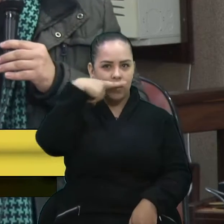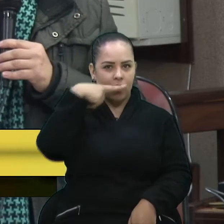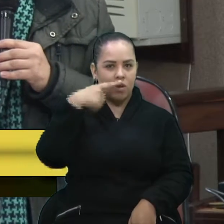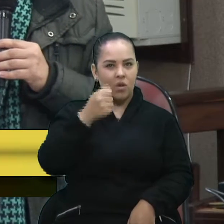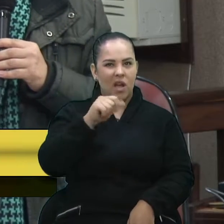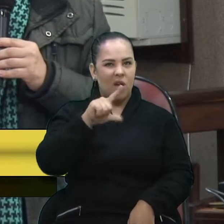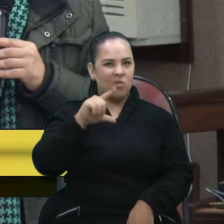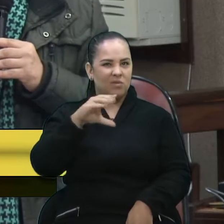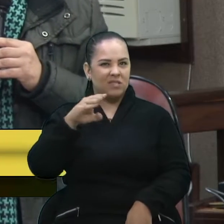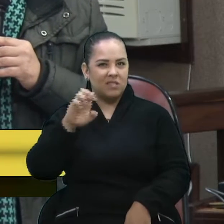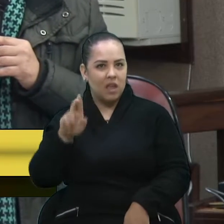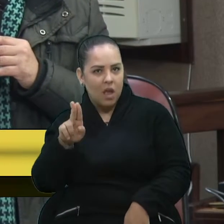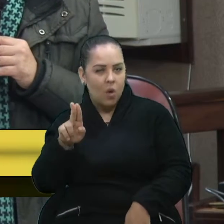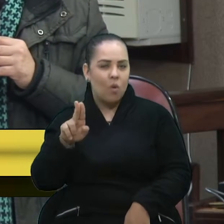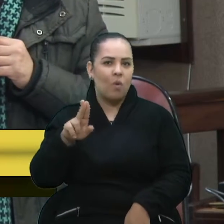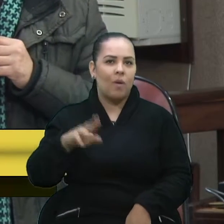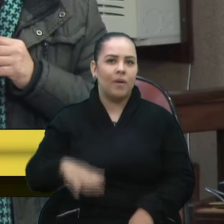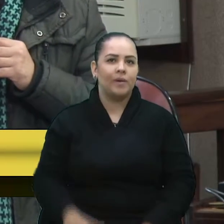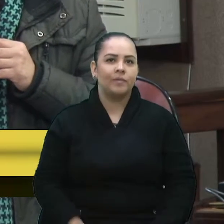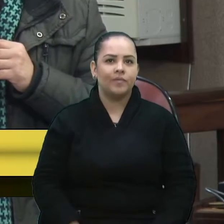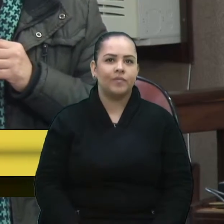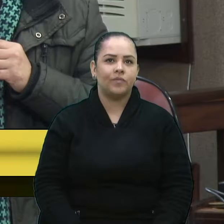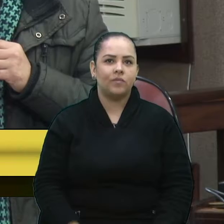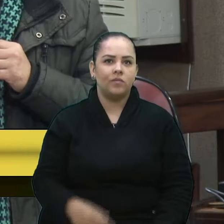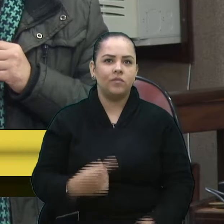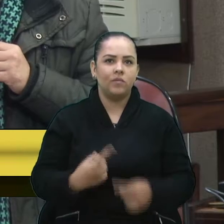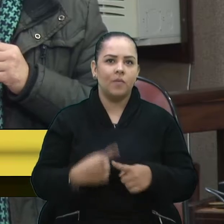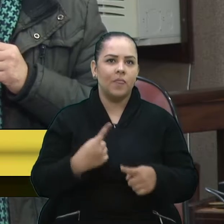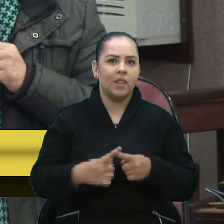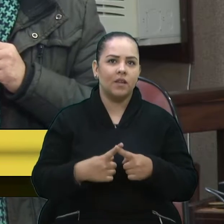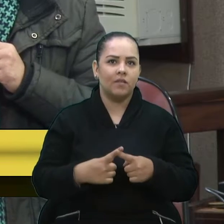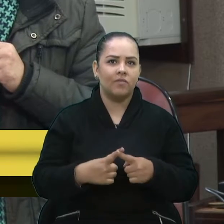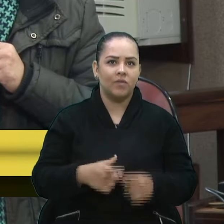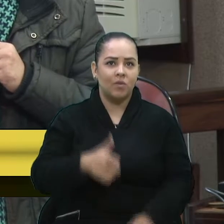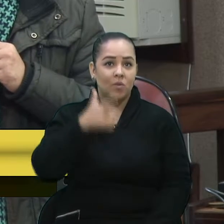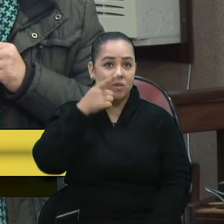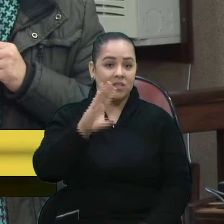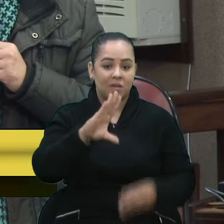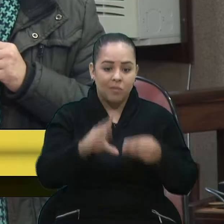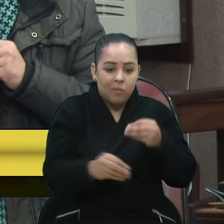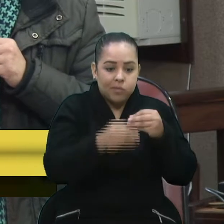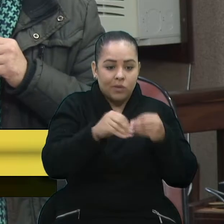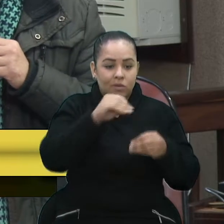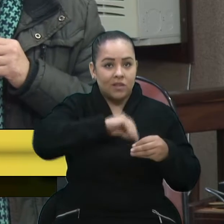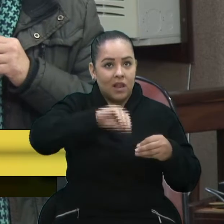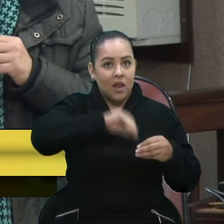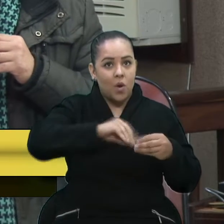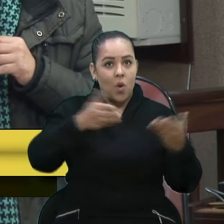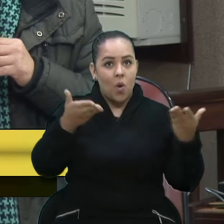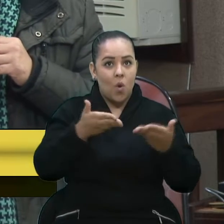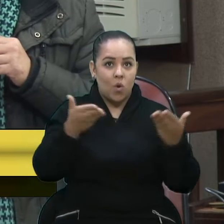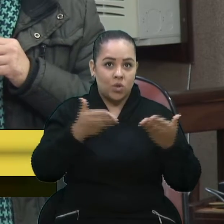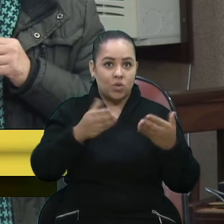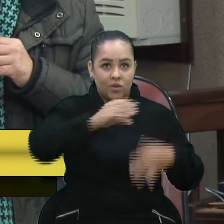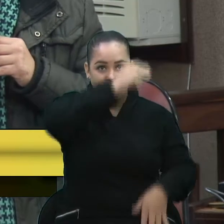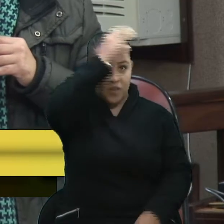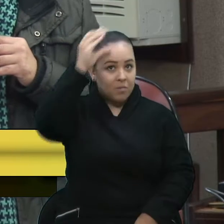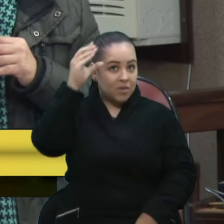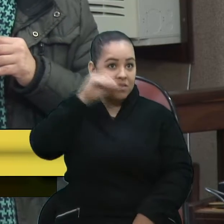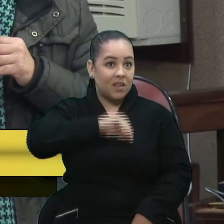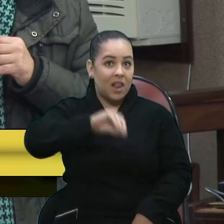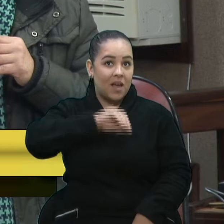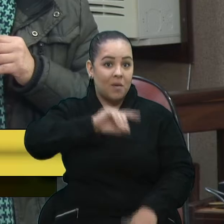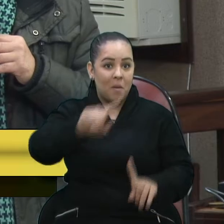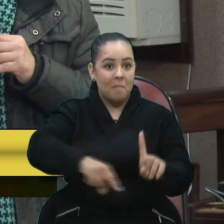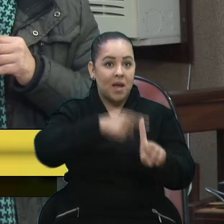Alceu, né? A parcela autônoma, que eles não conseguem incorporar no salário. Então, hoje, um enfermeiro ganha muito mais que o médico aqui em Caxias do